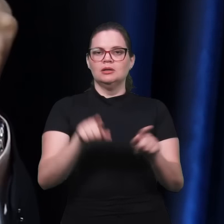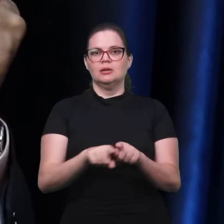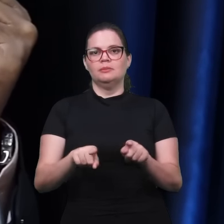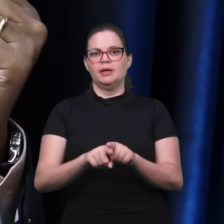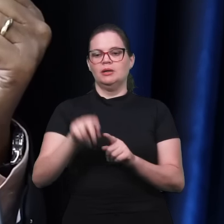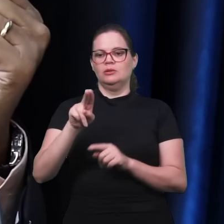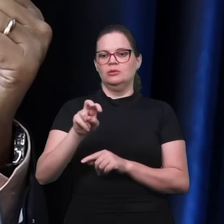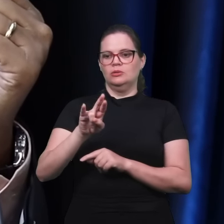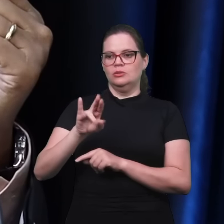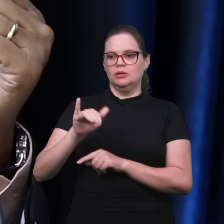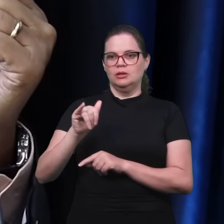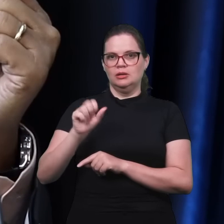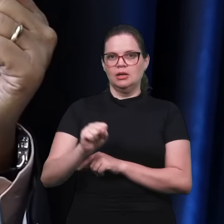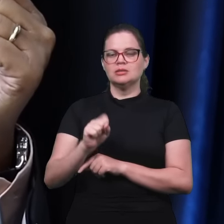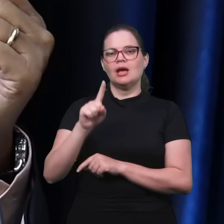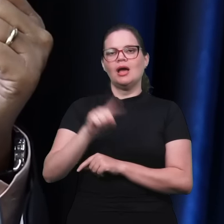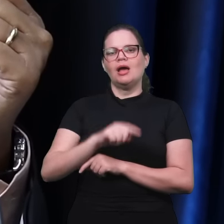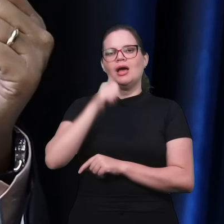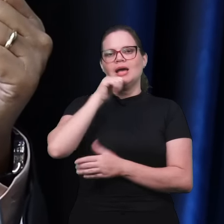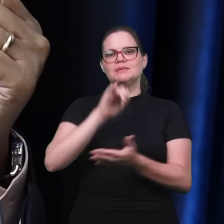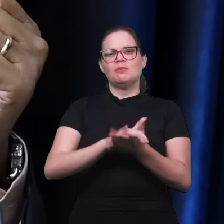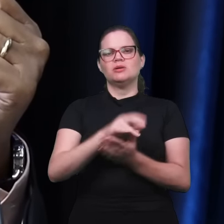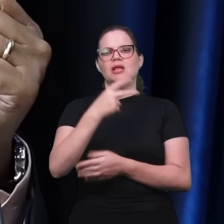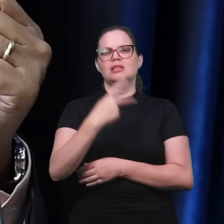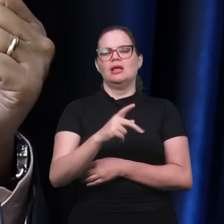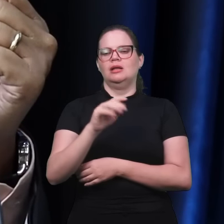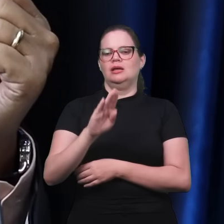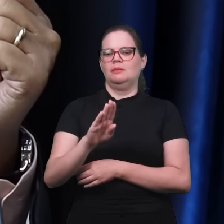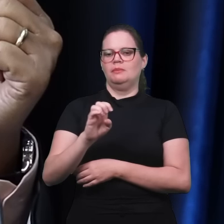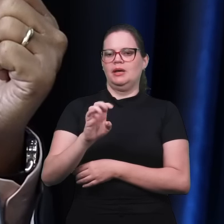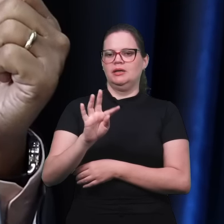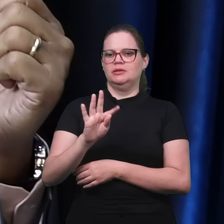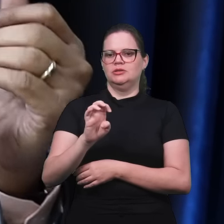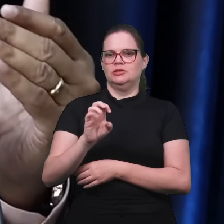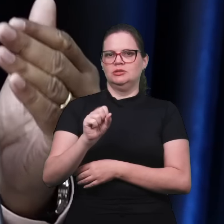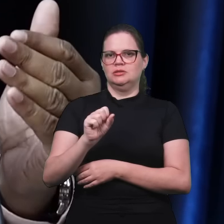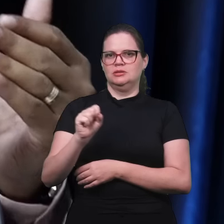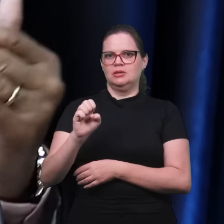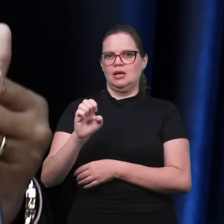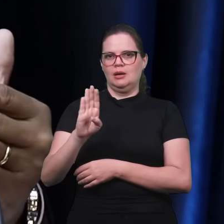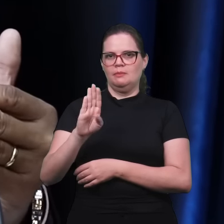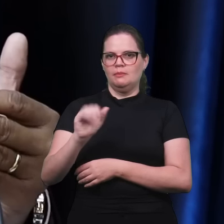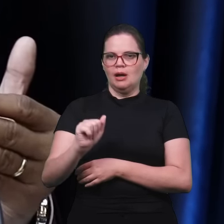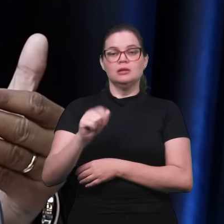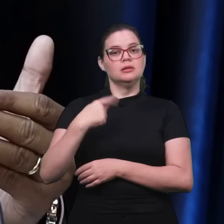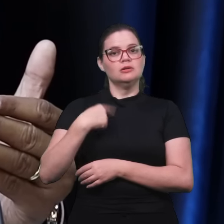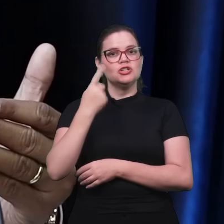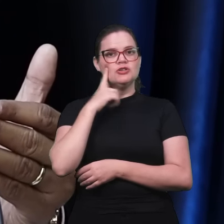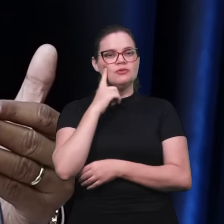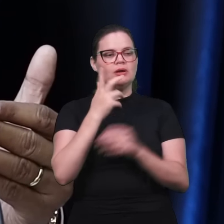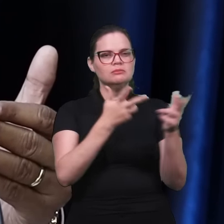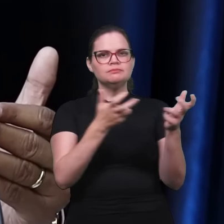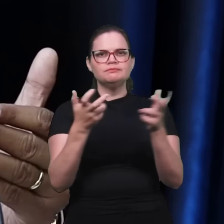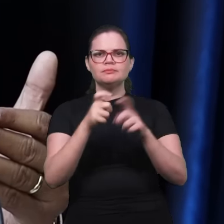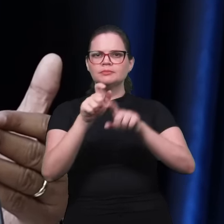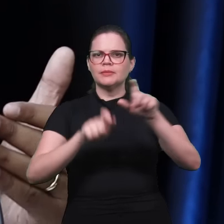também, Betseba, né, que a Bíblia diz através da mulher de Urias. Então nós vemos personagens